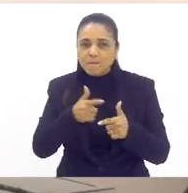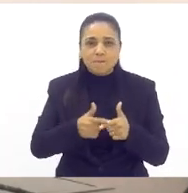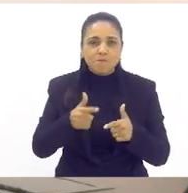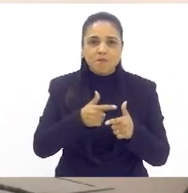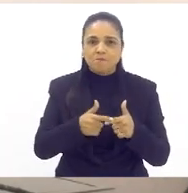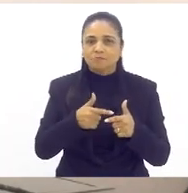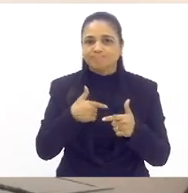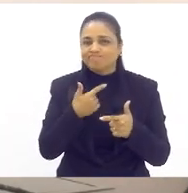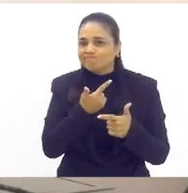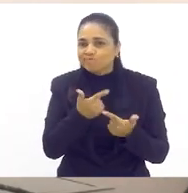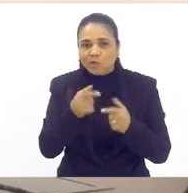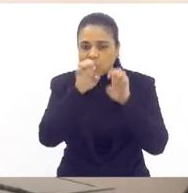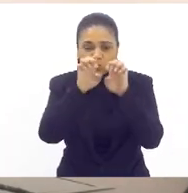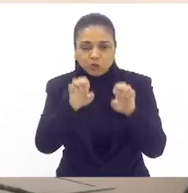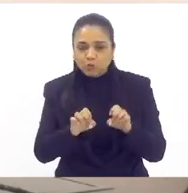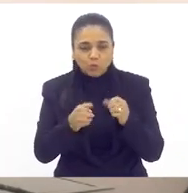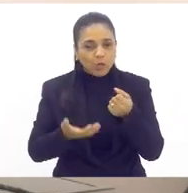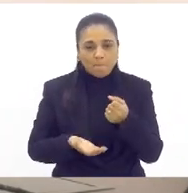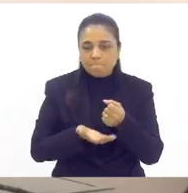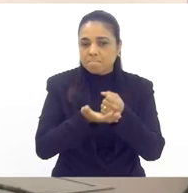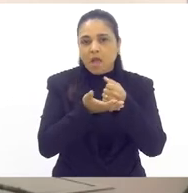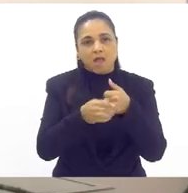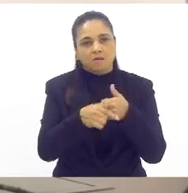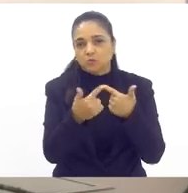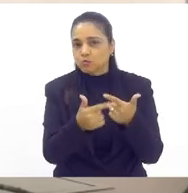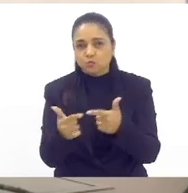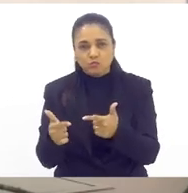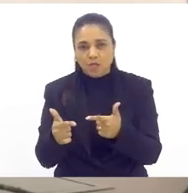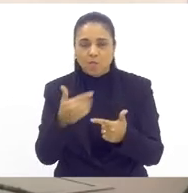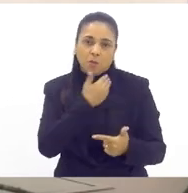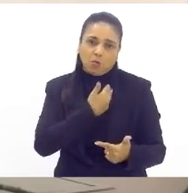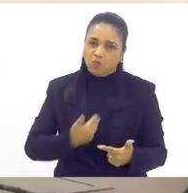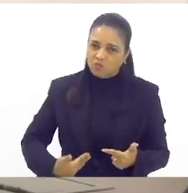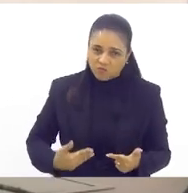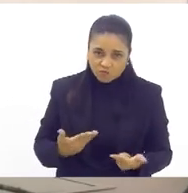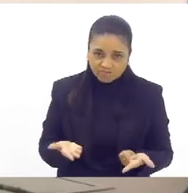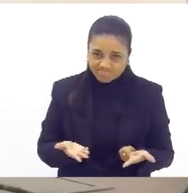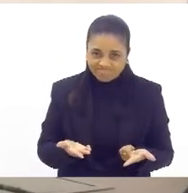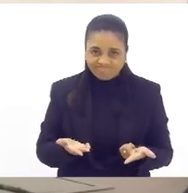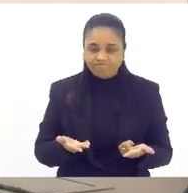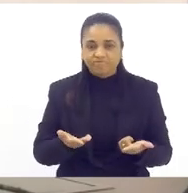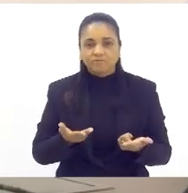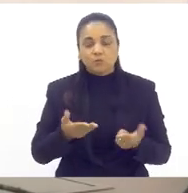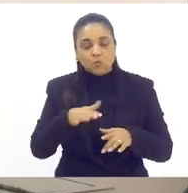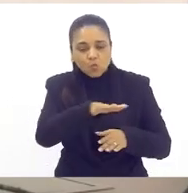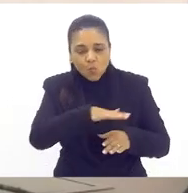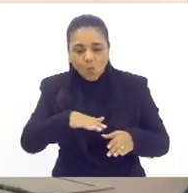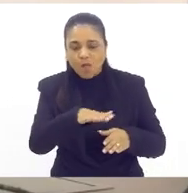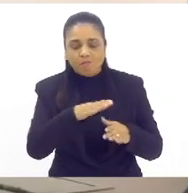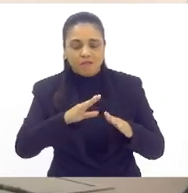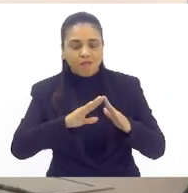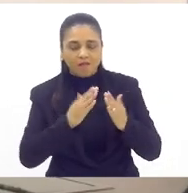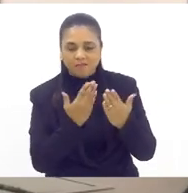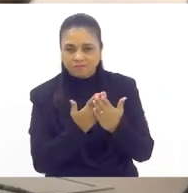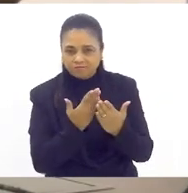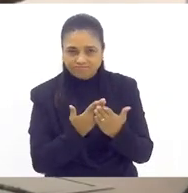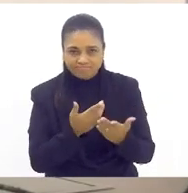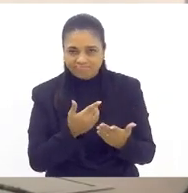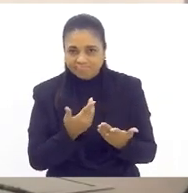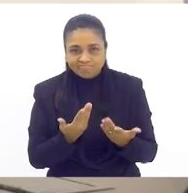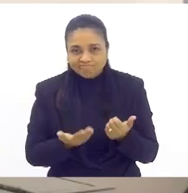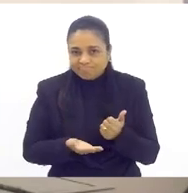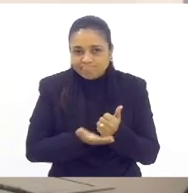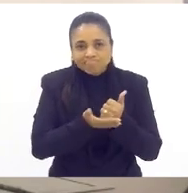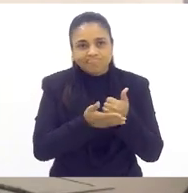sustentadas né pelo governo que não são sustentadas é dentro do nosso ambiente de trabalho então assim como foi